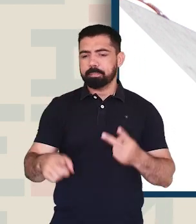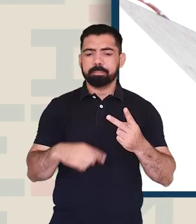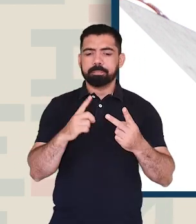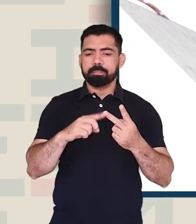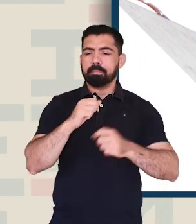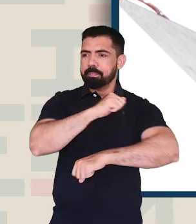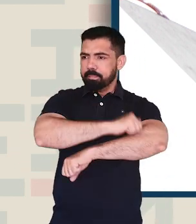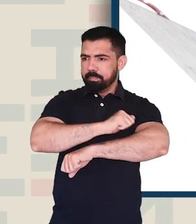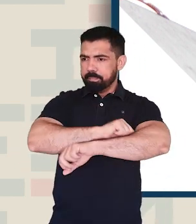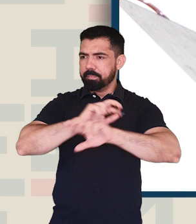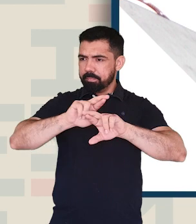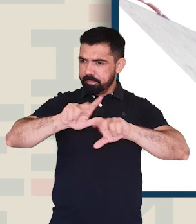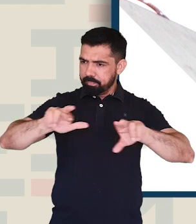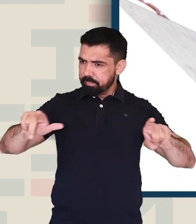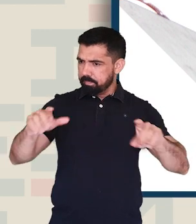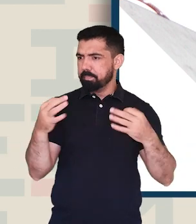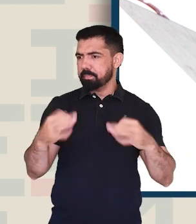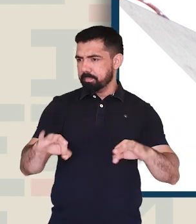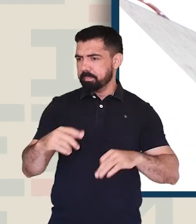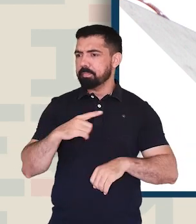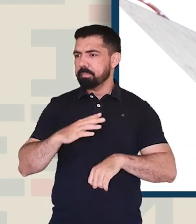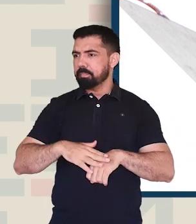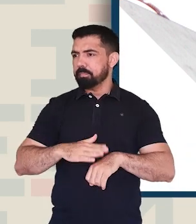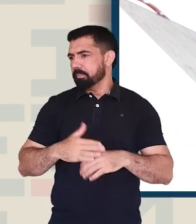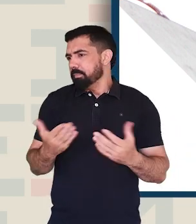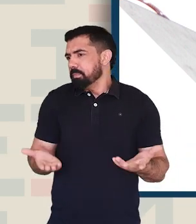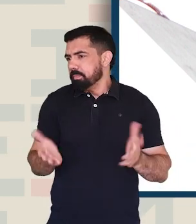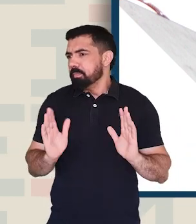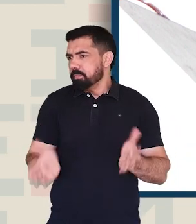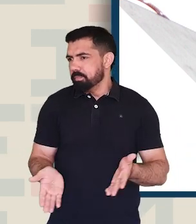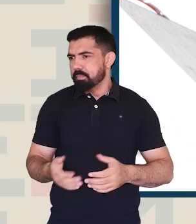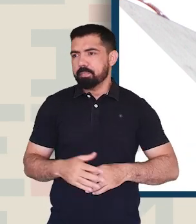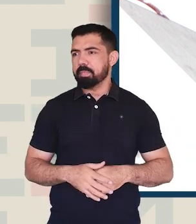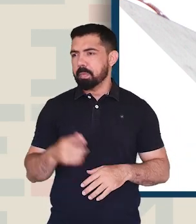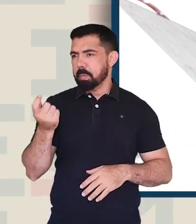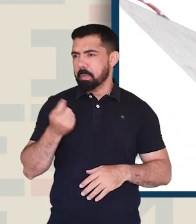a plataforma, né? Então a gente tem...